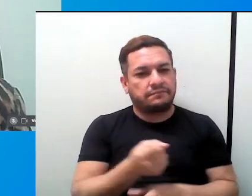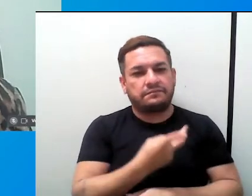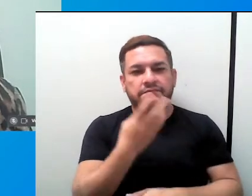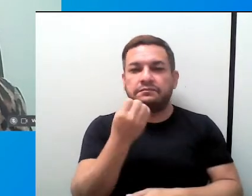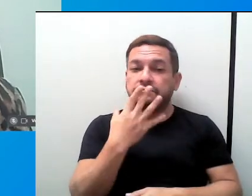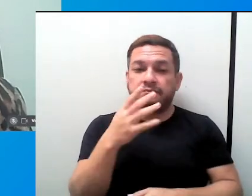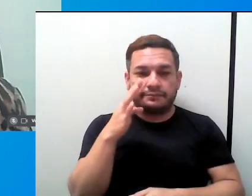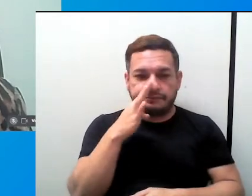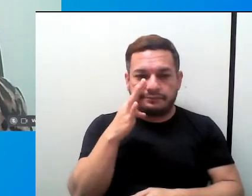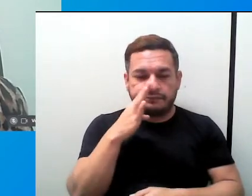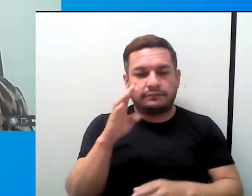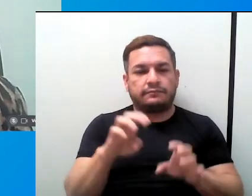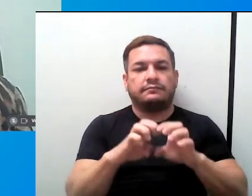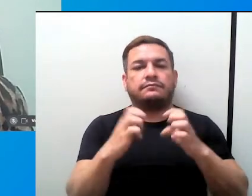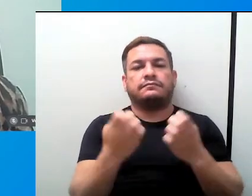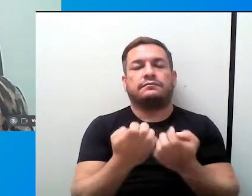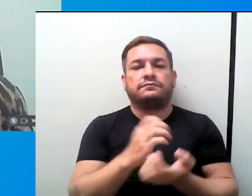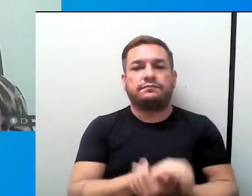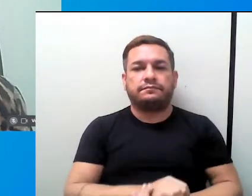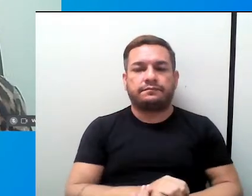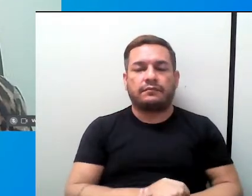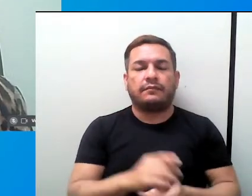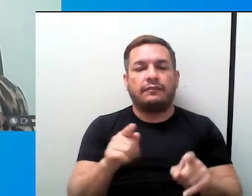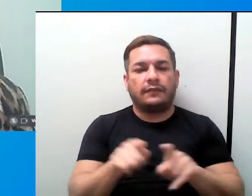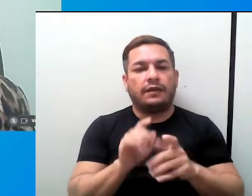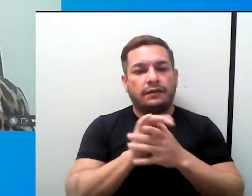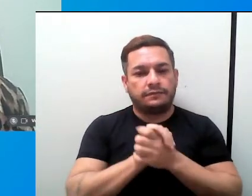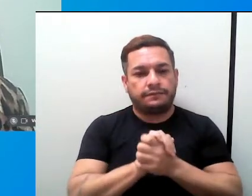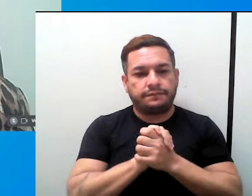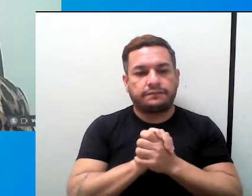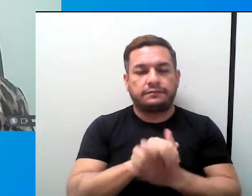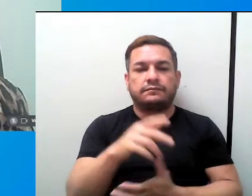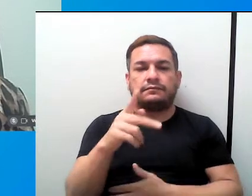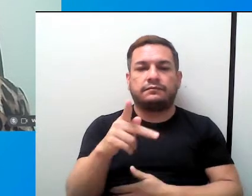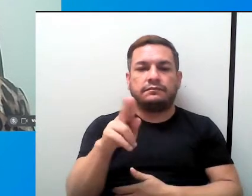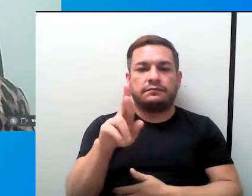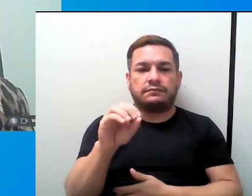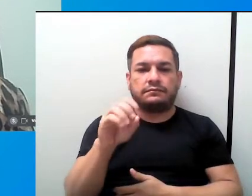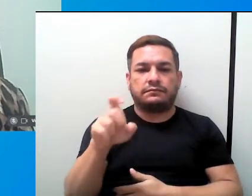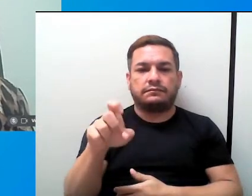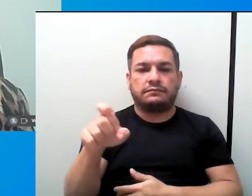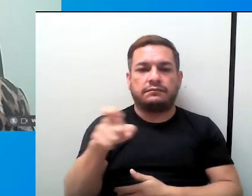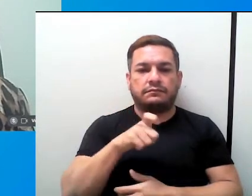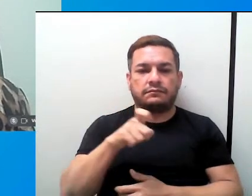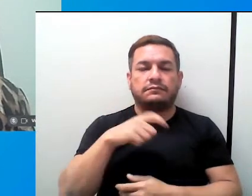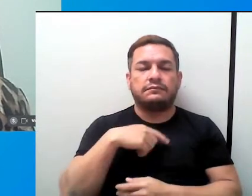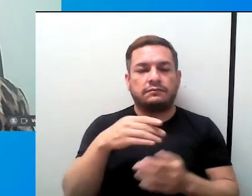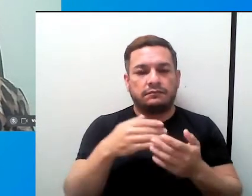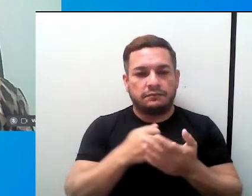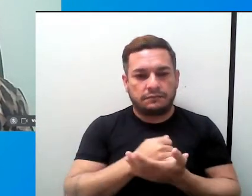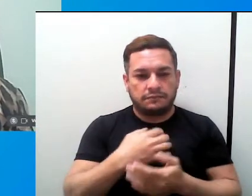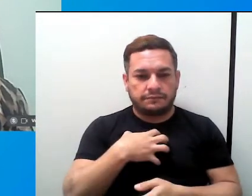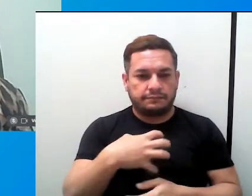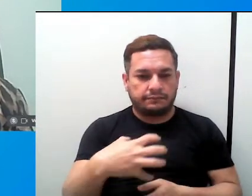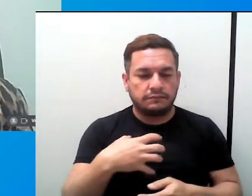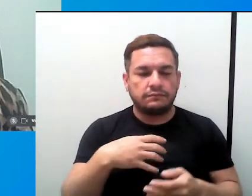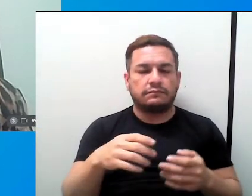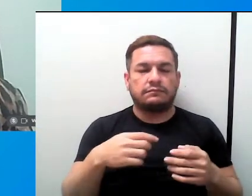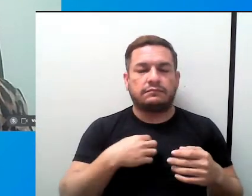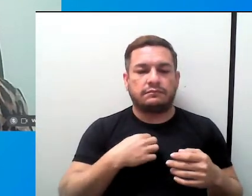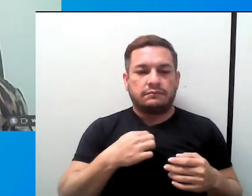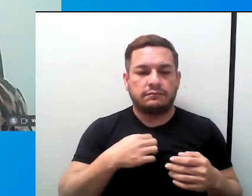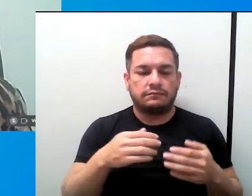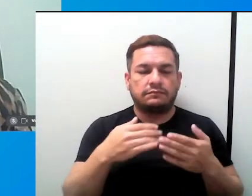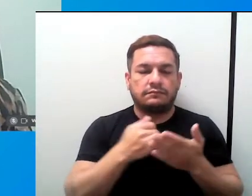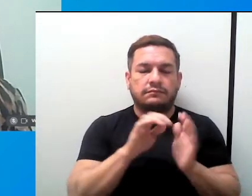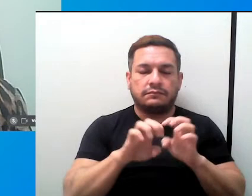né? Quero parabenizar a PROEX pela iniciativa do evento, pela organização, na pessoa do Fábio e